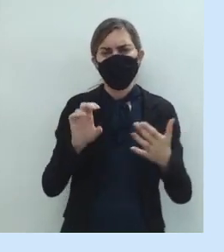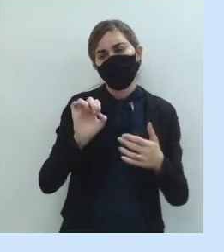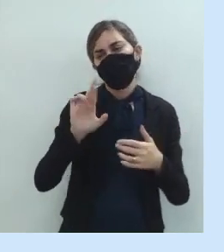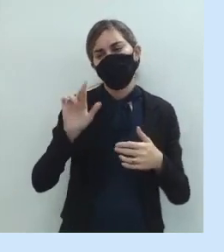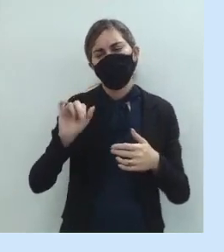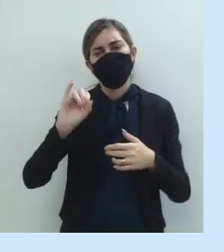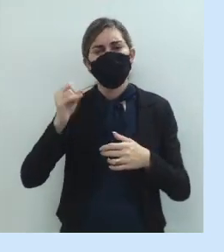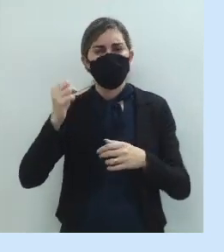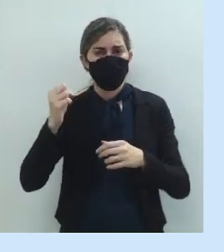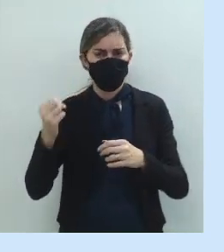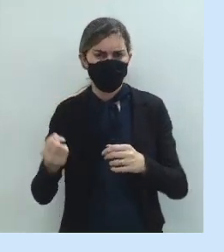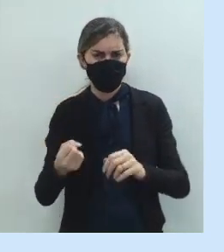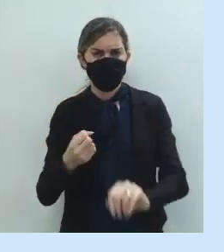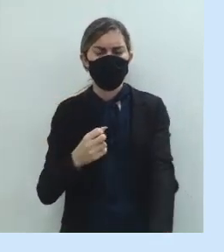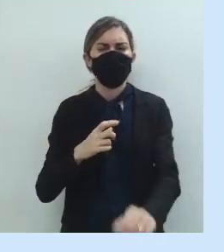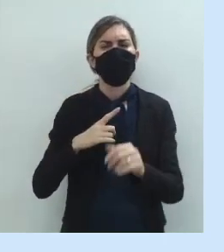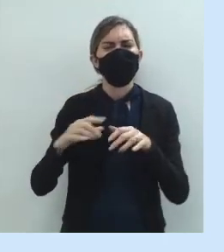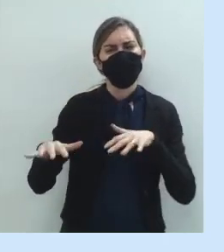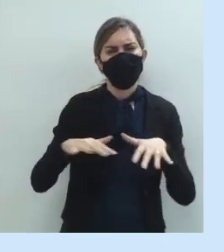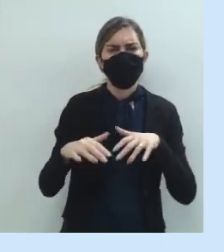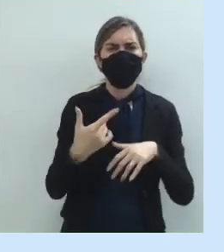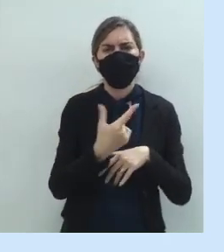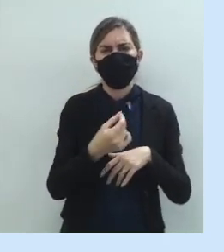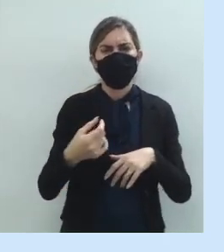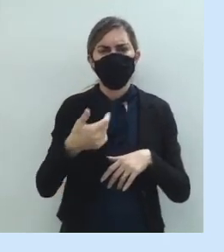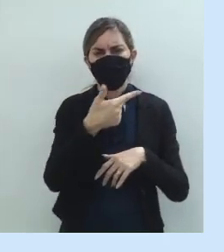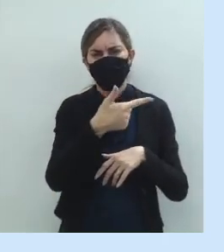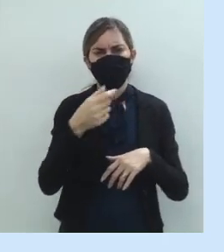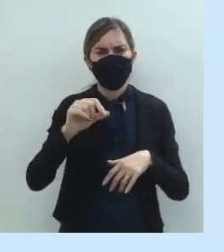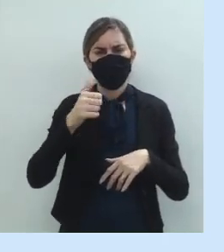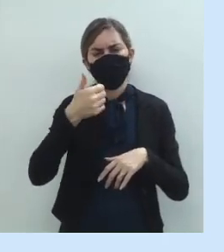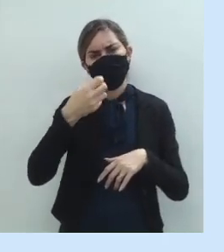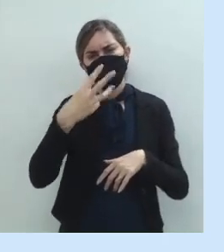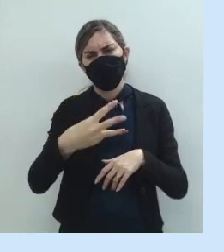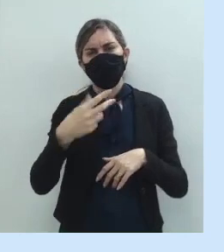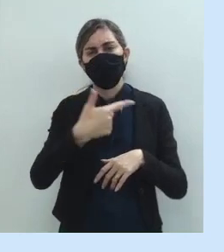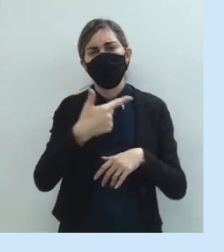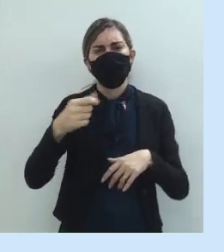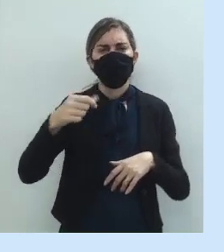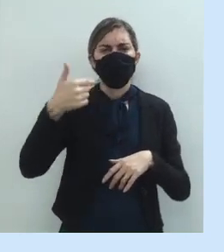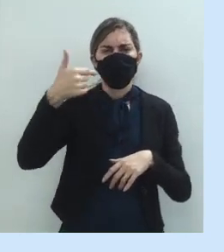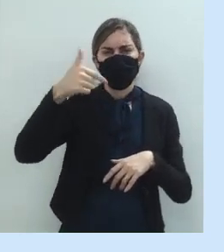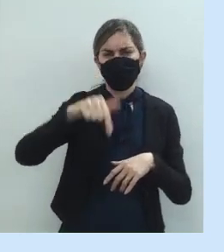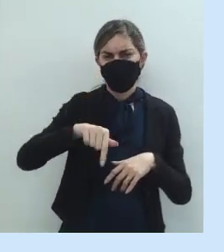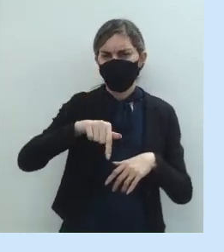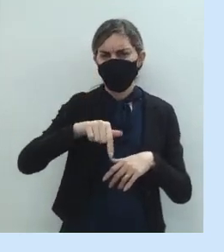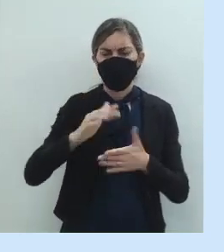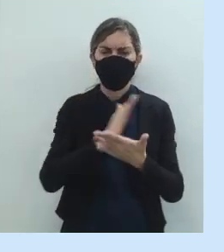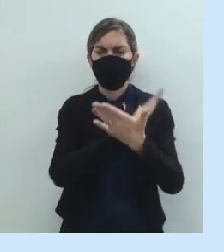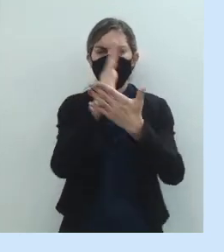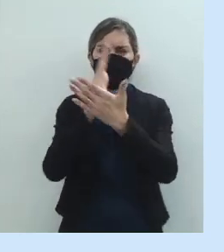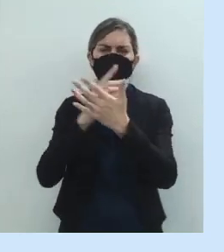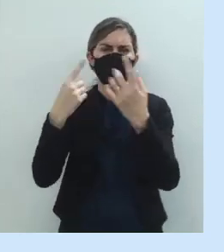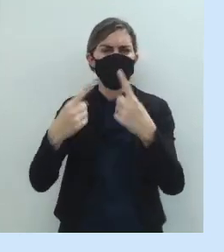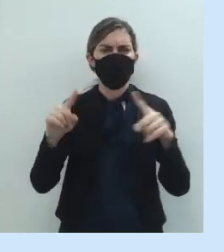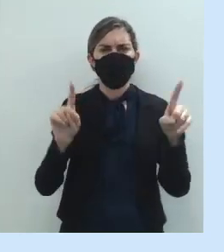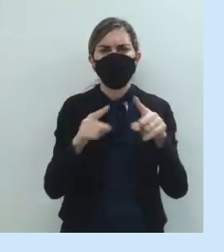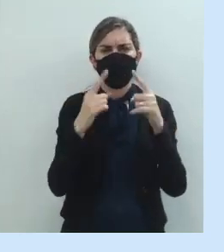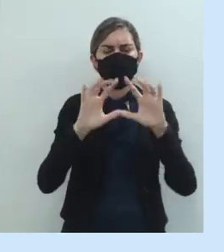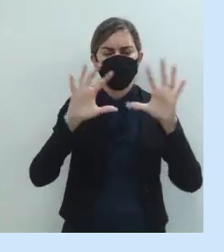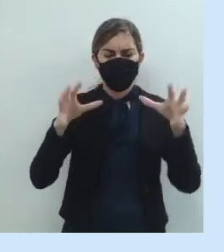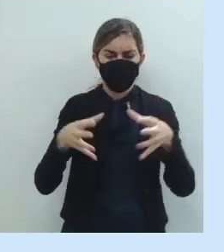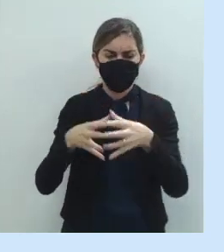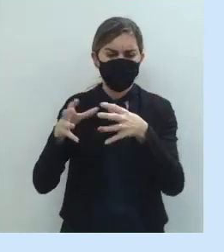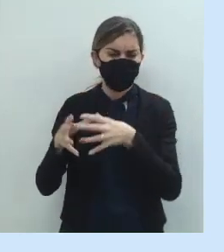Isso. Então, a gente tem esse movimento em 2013. Em 2017, alguns músicos se